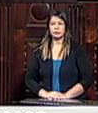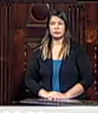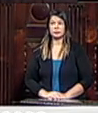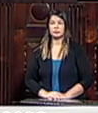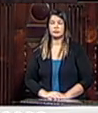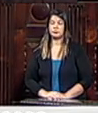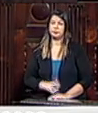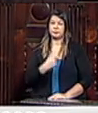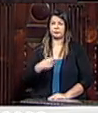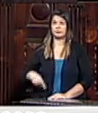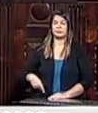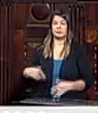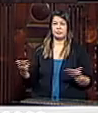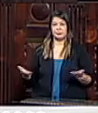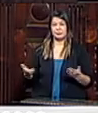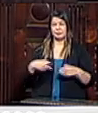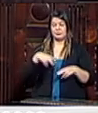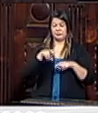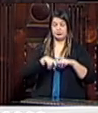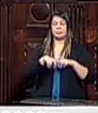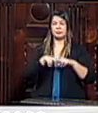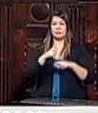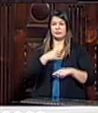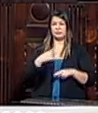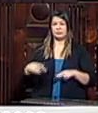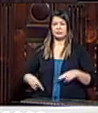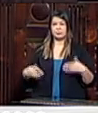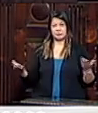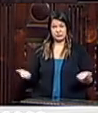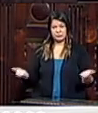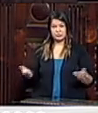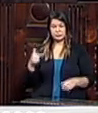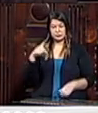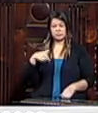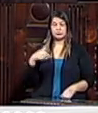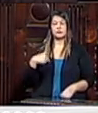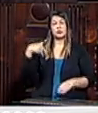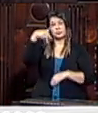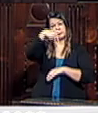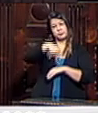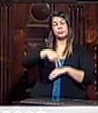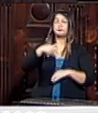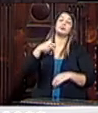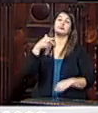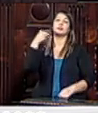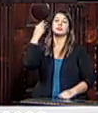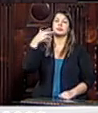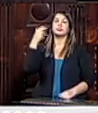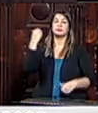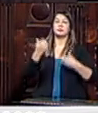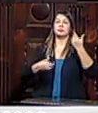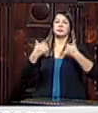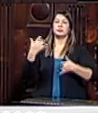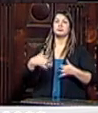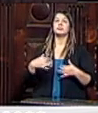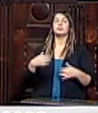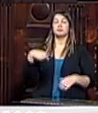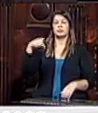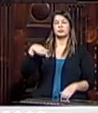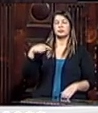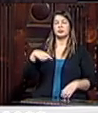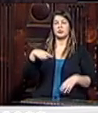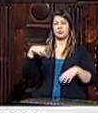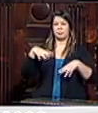Senhora presidente, senhoras e senhores deputados, subo aqui a essa tribuna do Palácio Tiradentes,